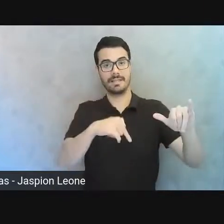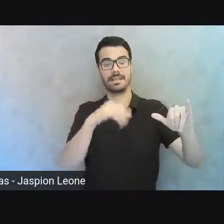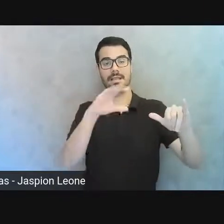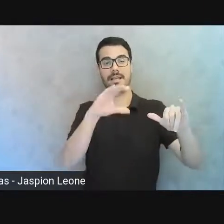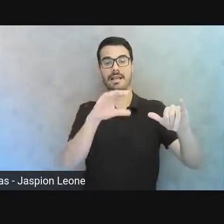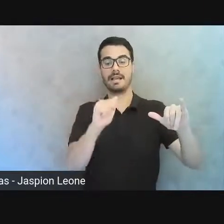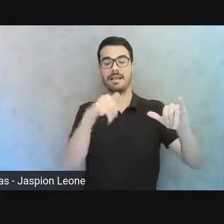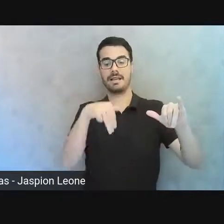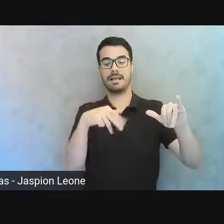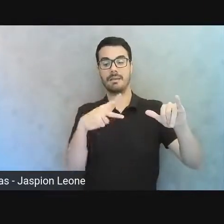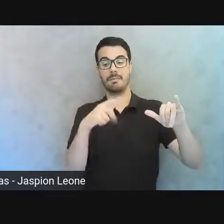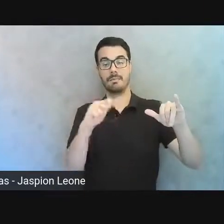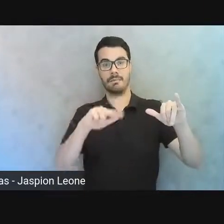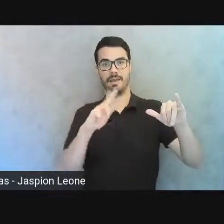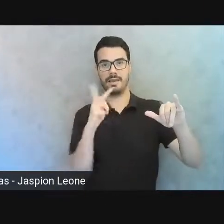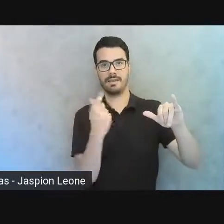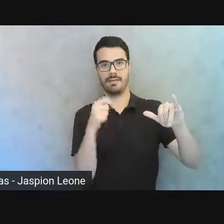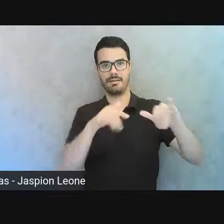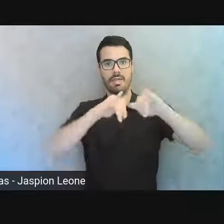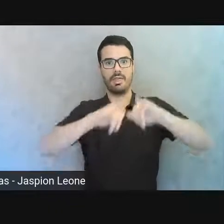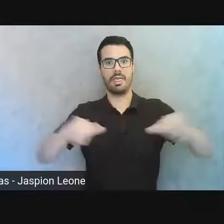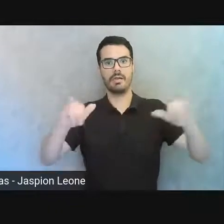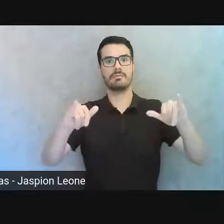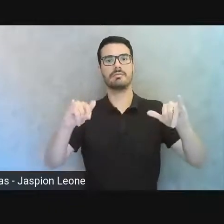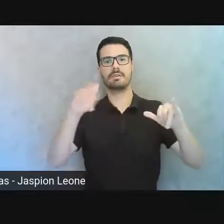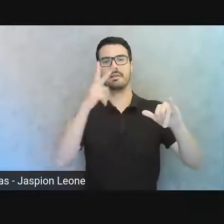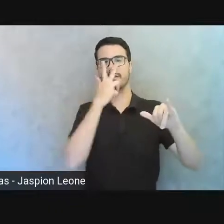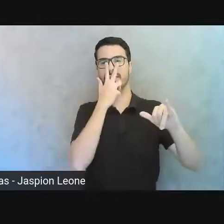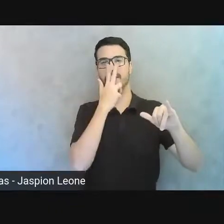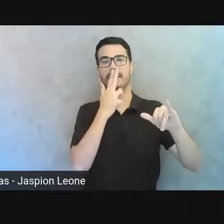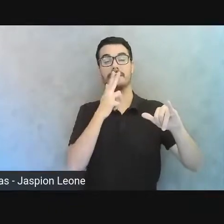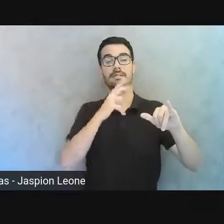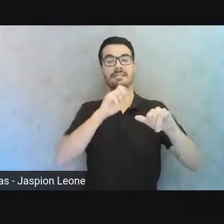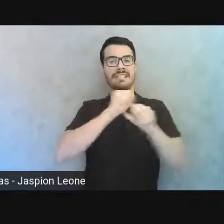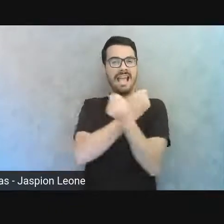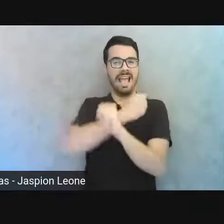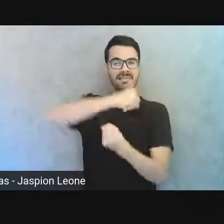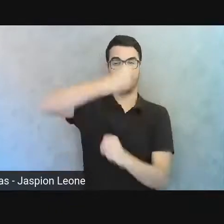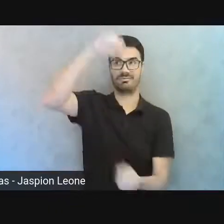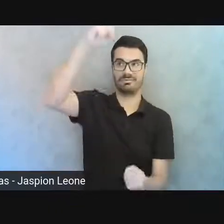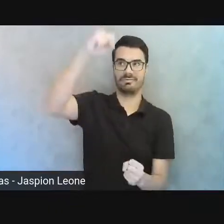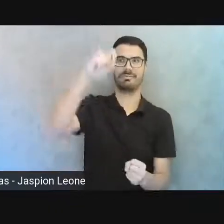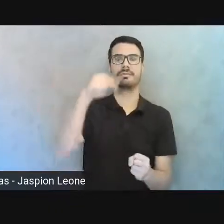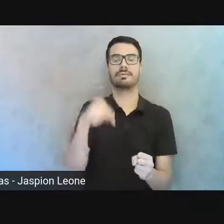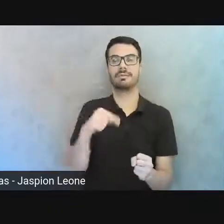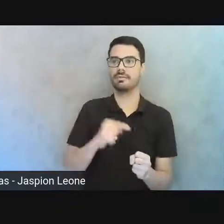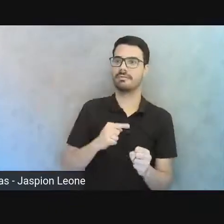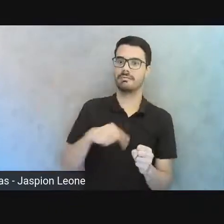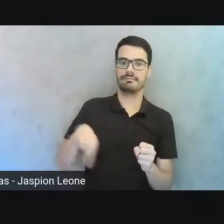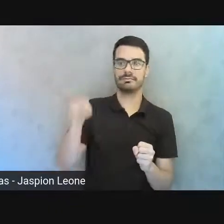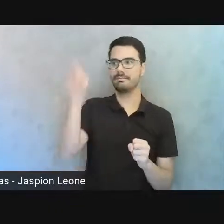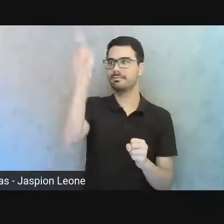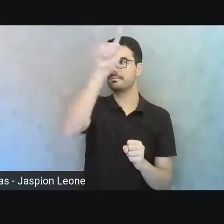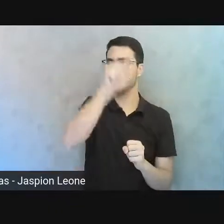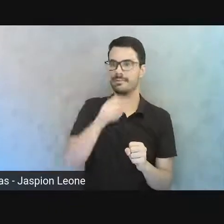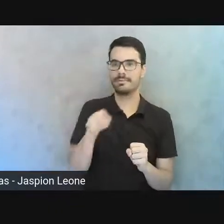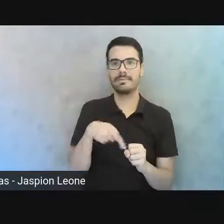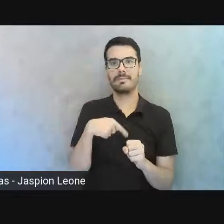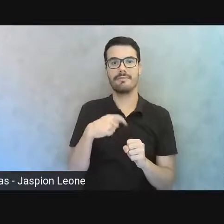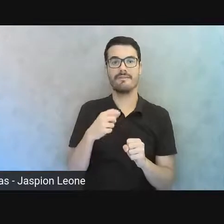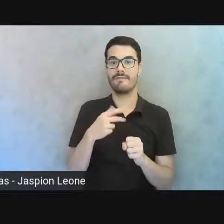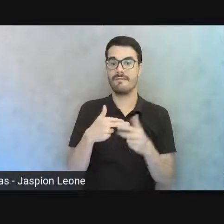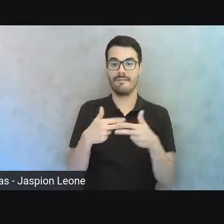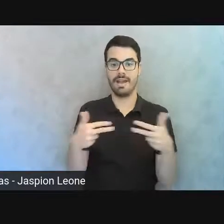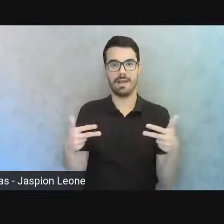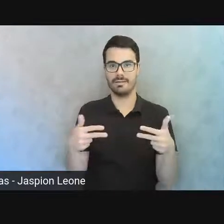realizadas em territórios muito grandes, como o Bruno Reis apontou, né? Você tem uma quantidade imensa